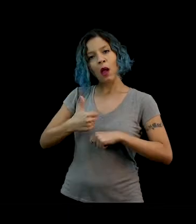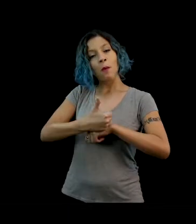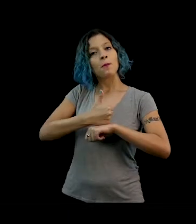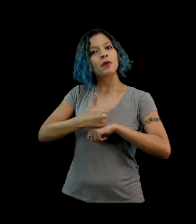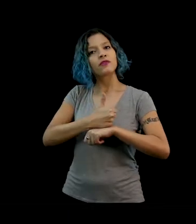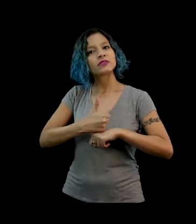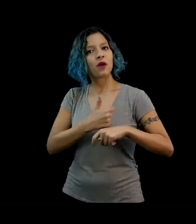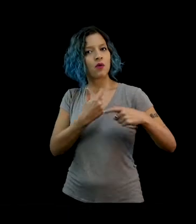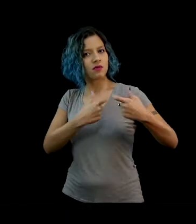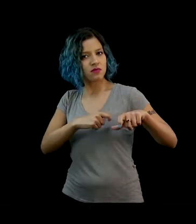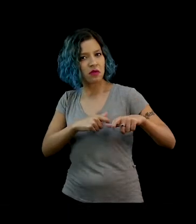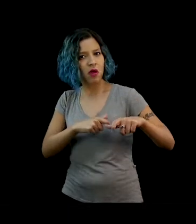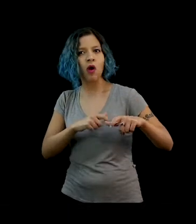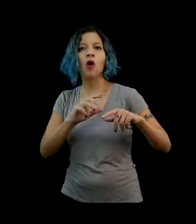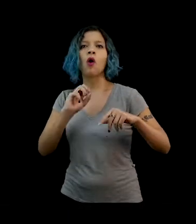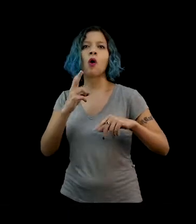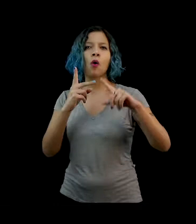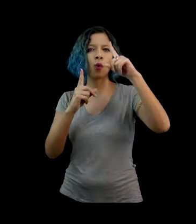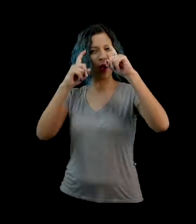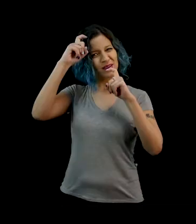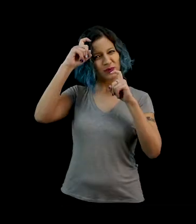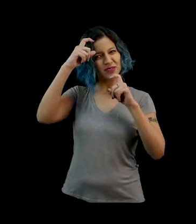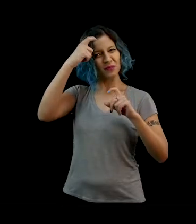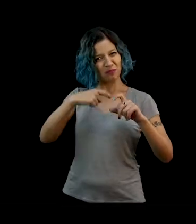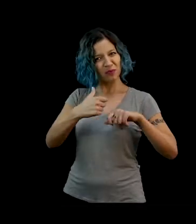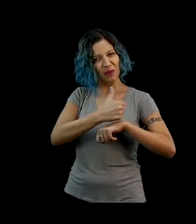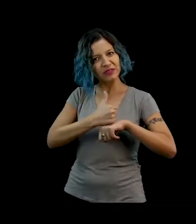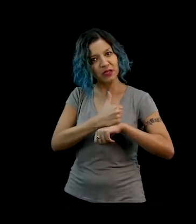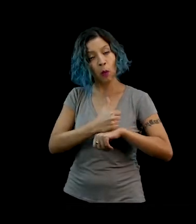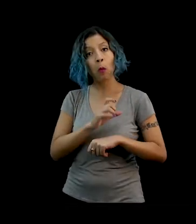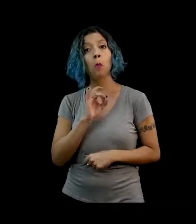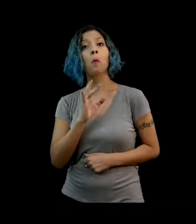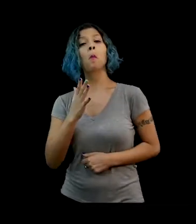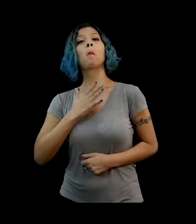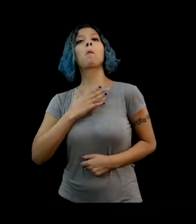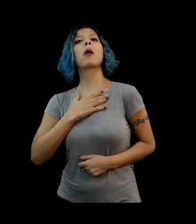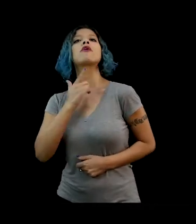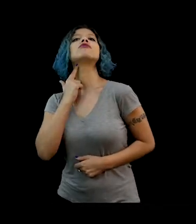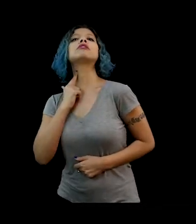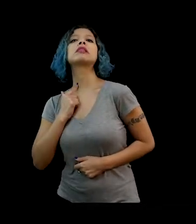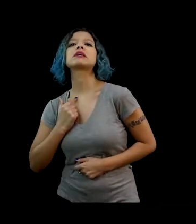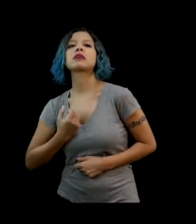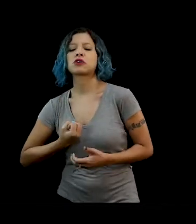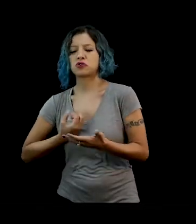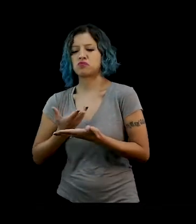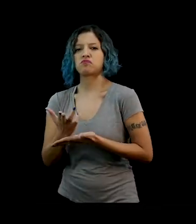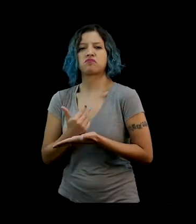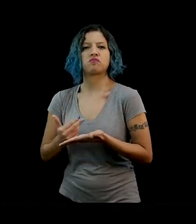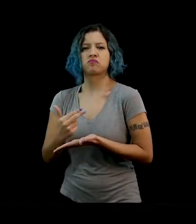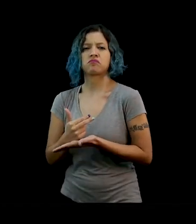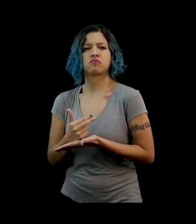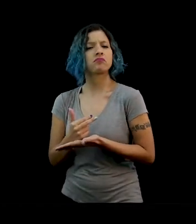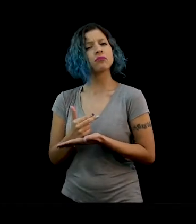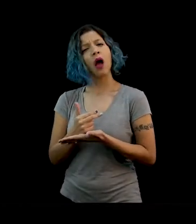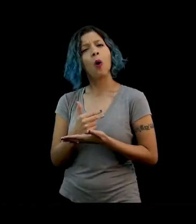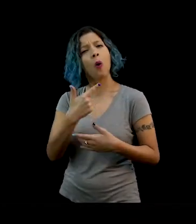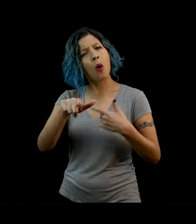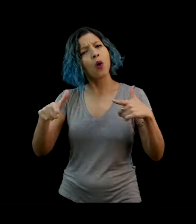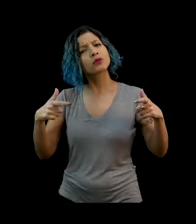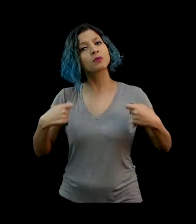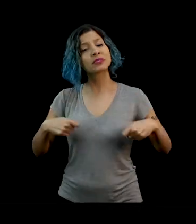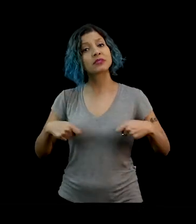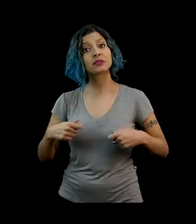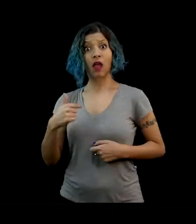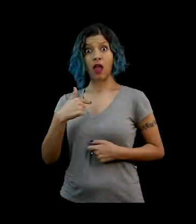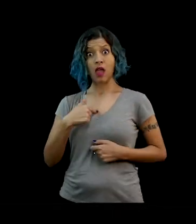deveria o cartunista também não deveria produzir só o que ele quer eu me interesso bastante por humor político humor gráfico